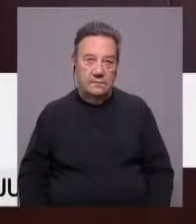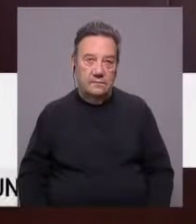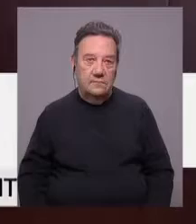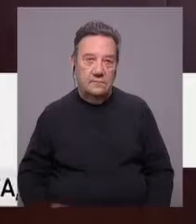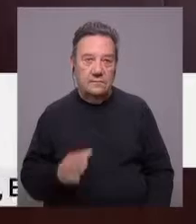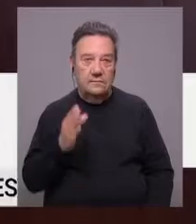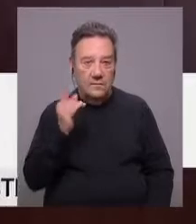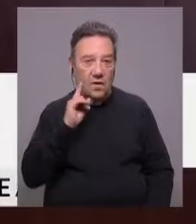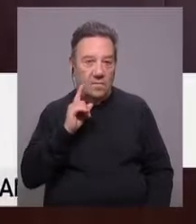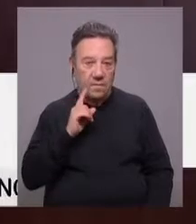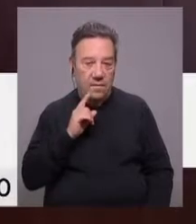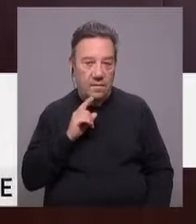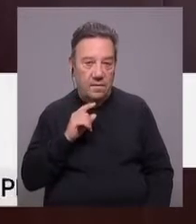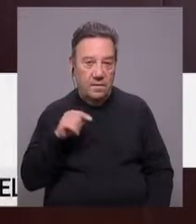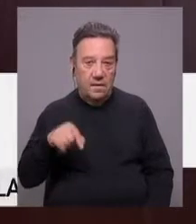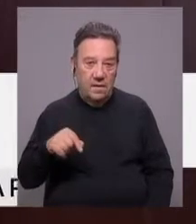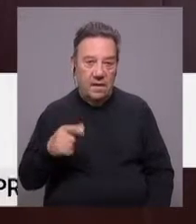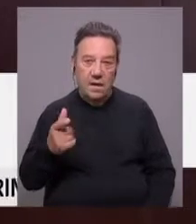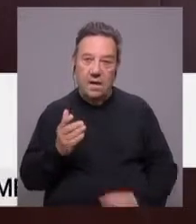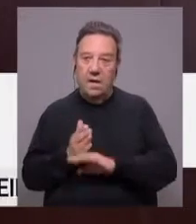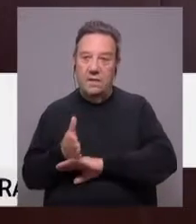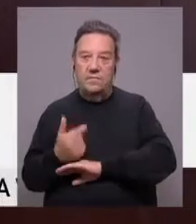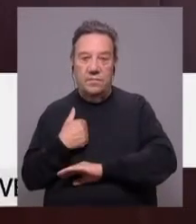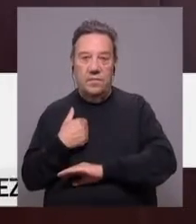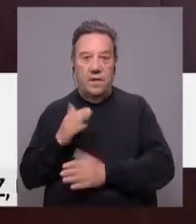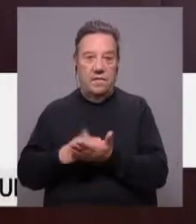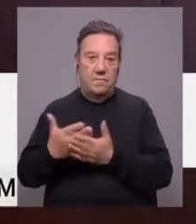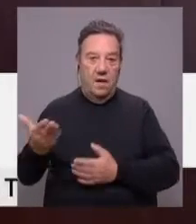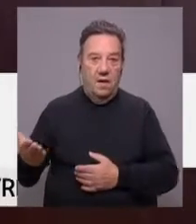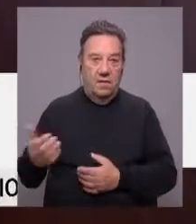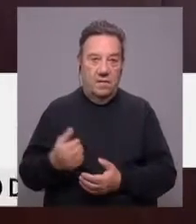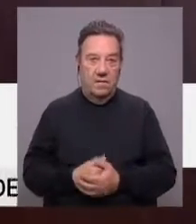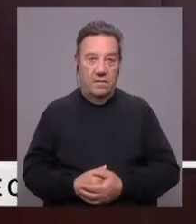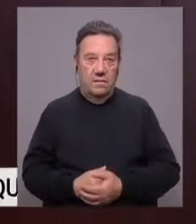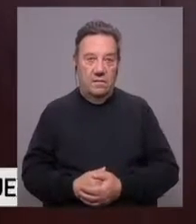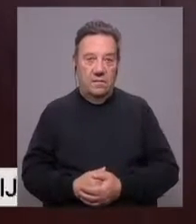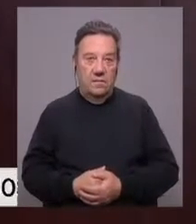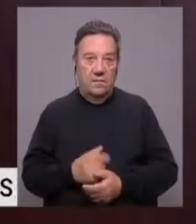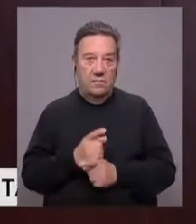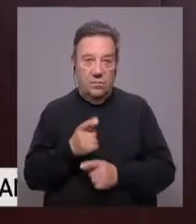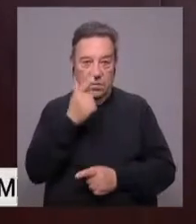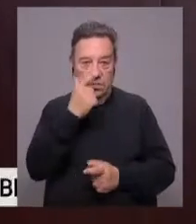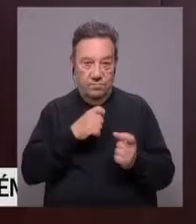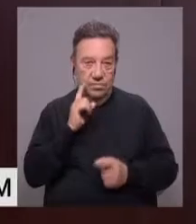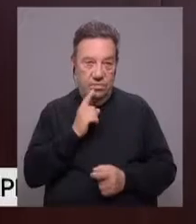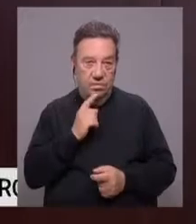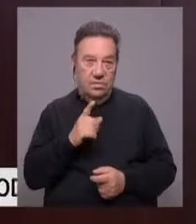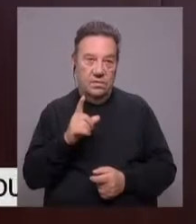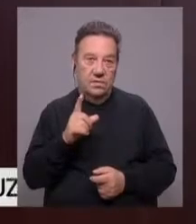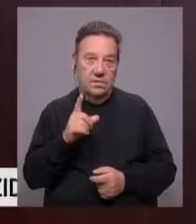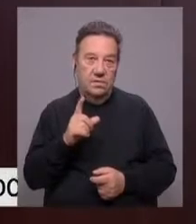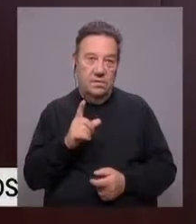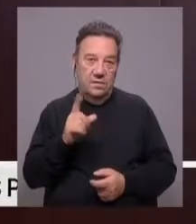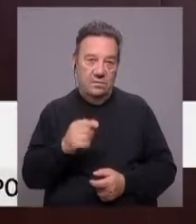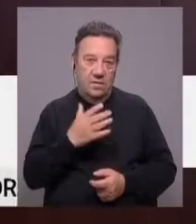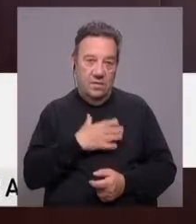É muito importante aqui a acessibilidade porque temos o intérprete. Porque as pessoas surdas também gostam de vir e